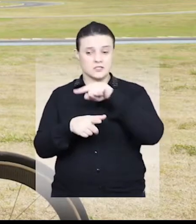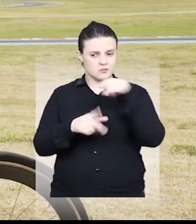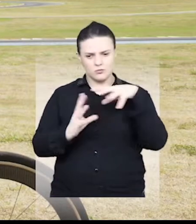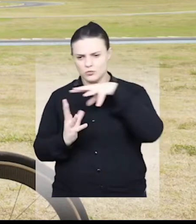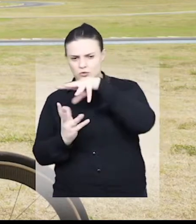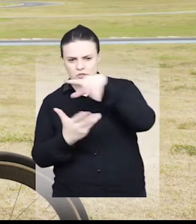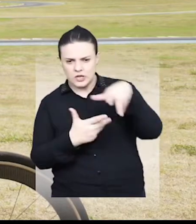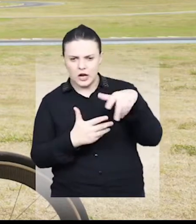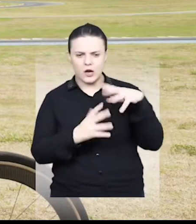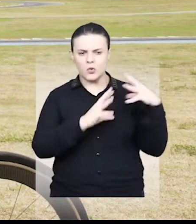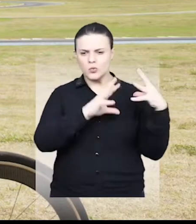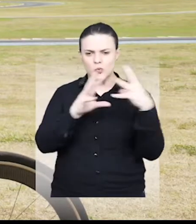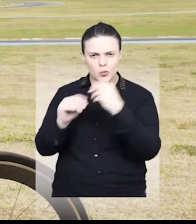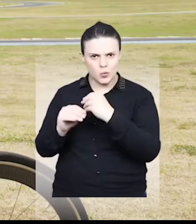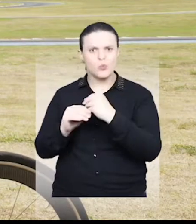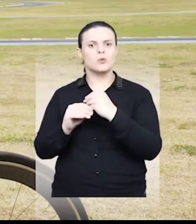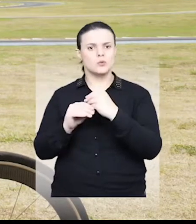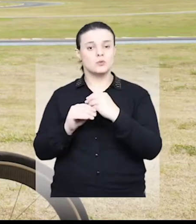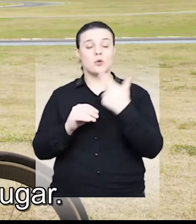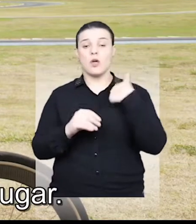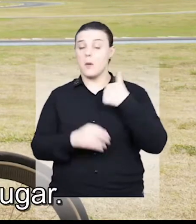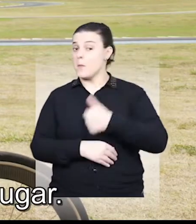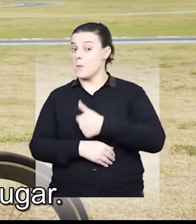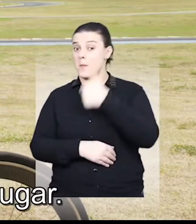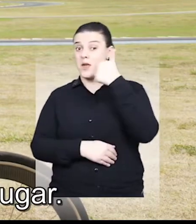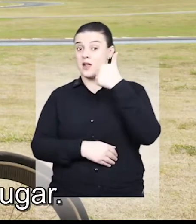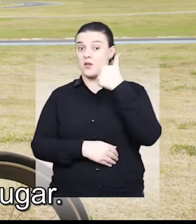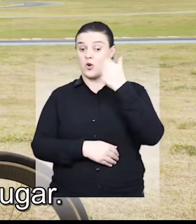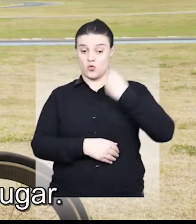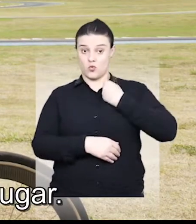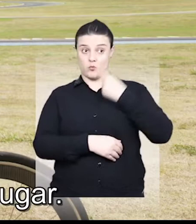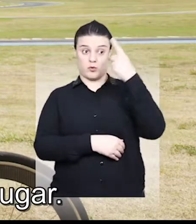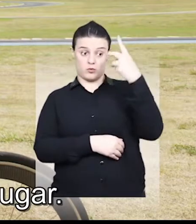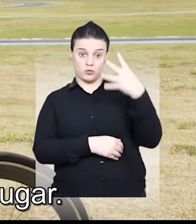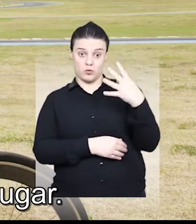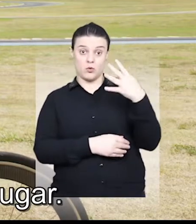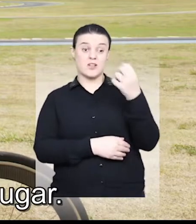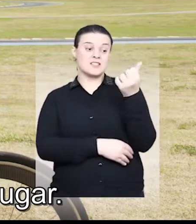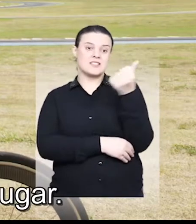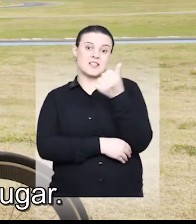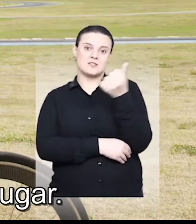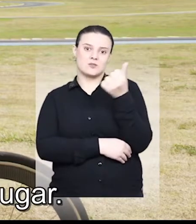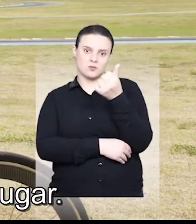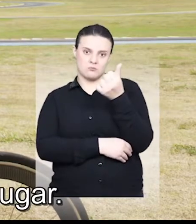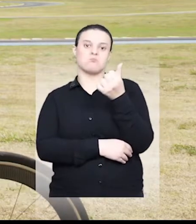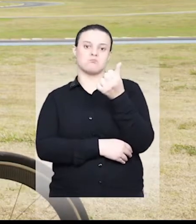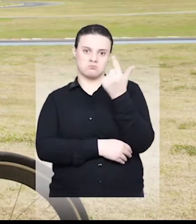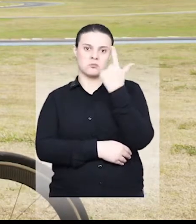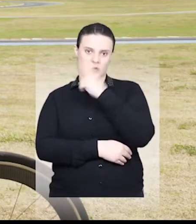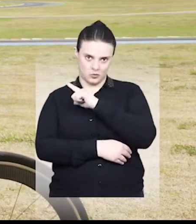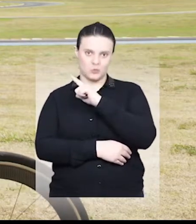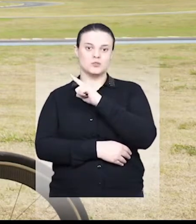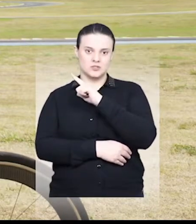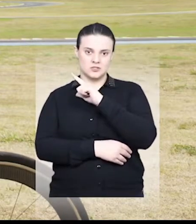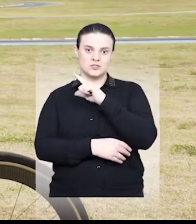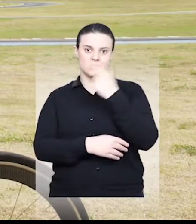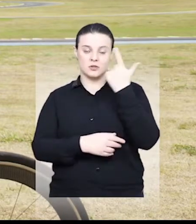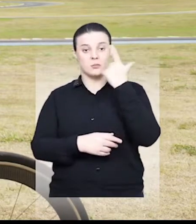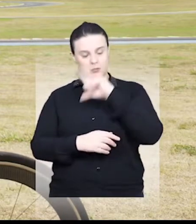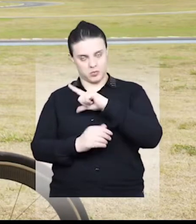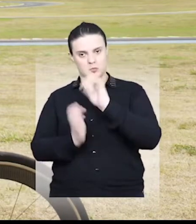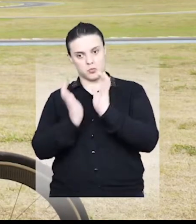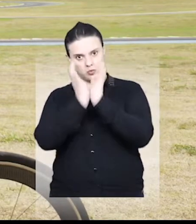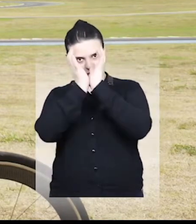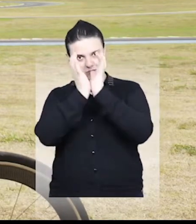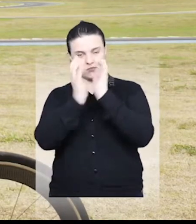desses mundiais e Copas do Mundo, a minha melhor posição foi ficar em sexto lugar, né, em questão de